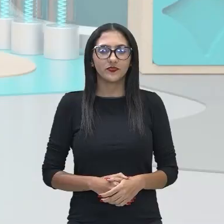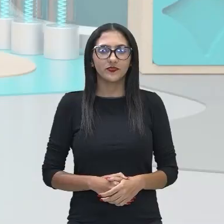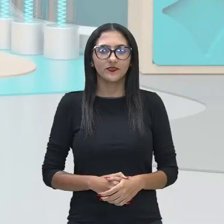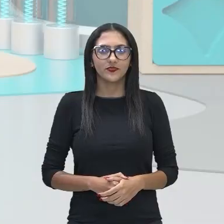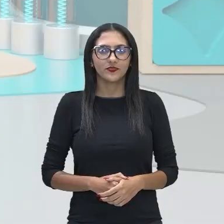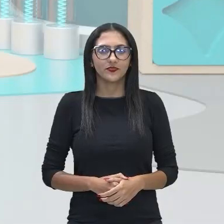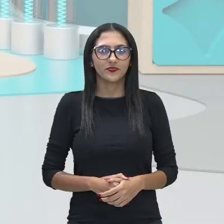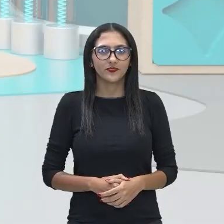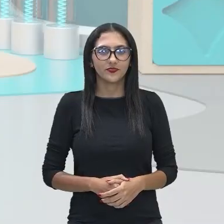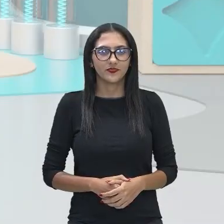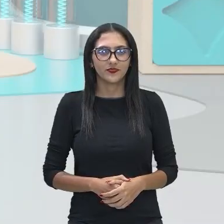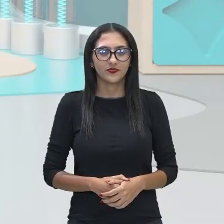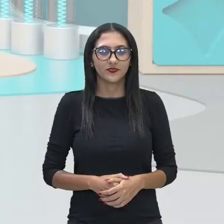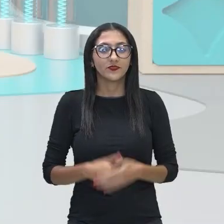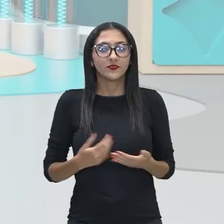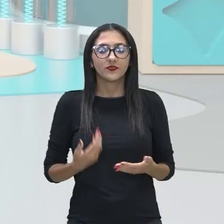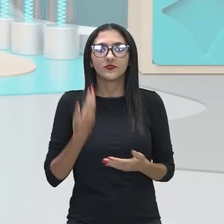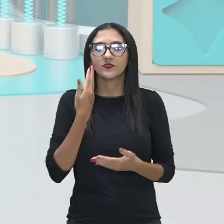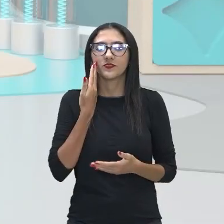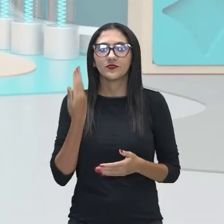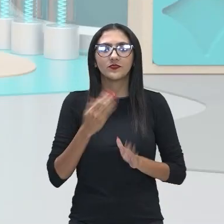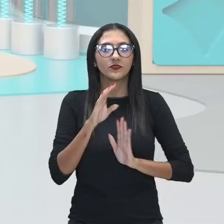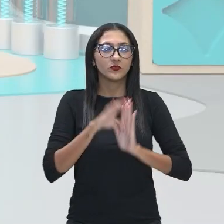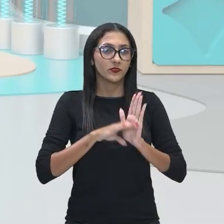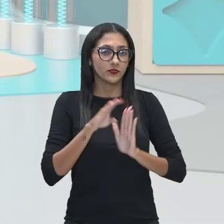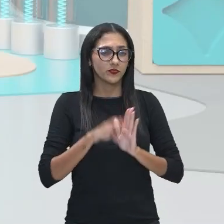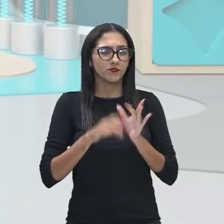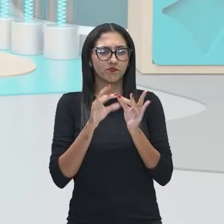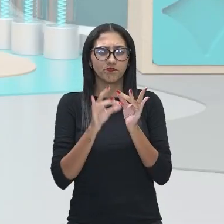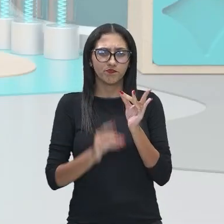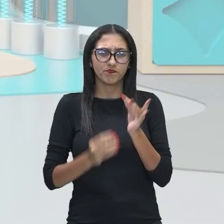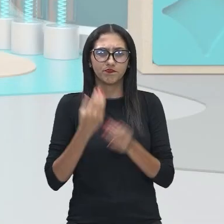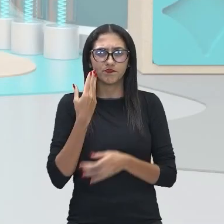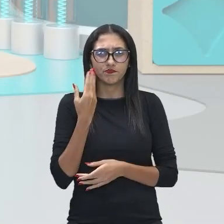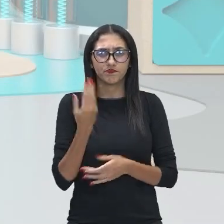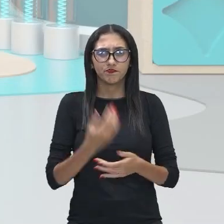Bem, o uncountable noun, nós vamos ver agora a definição, acompanhe.